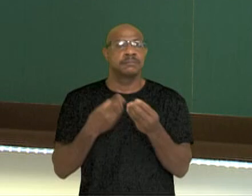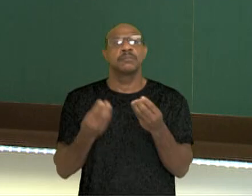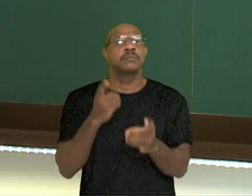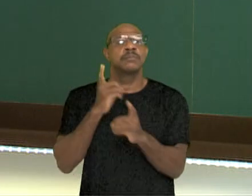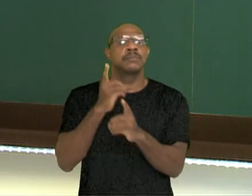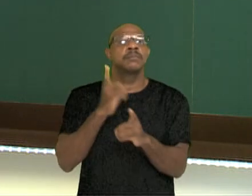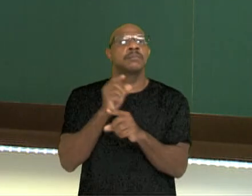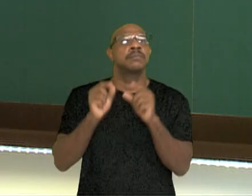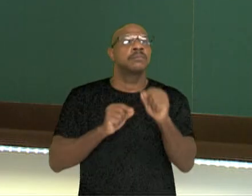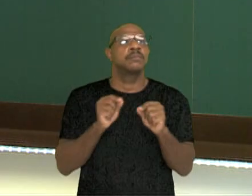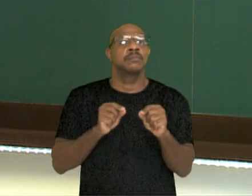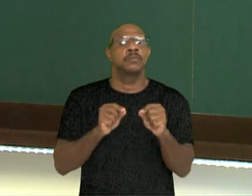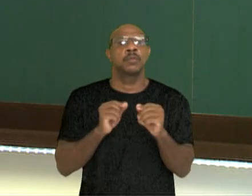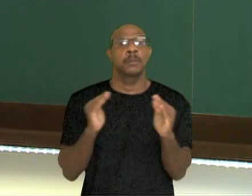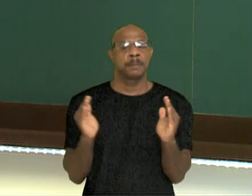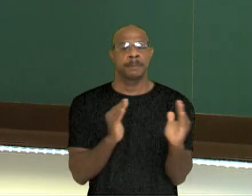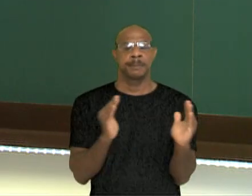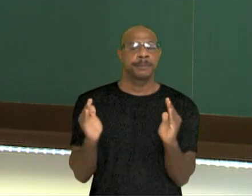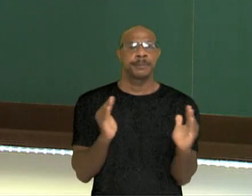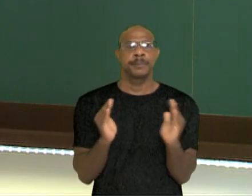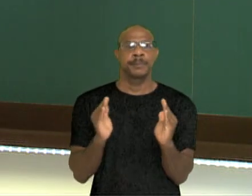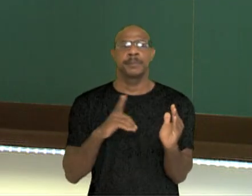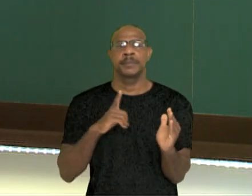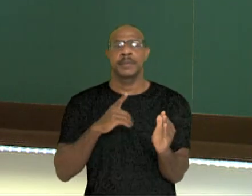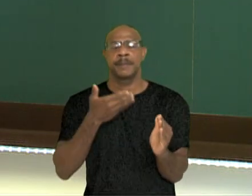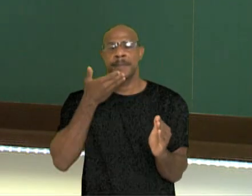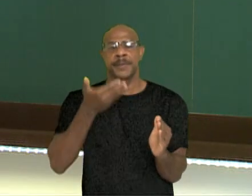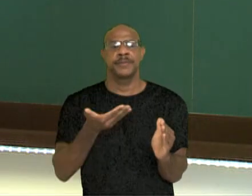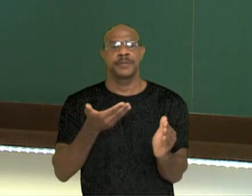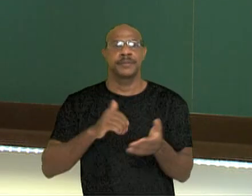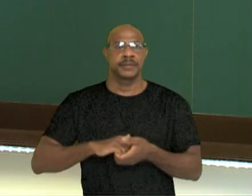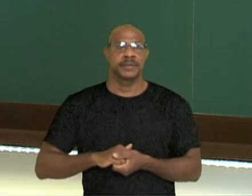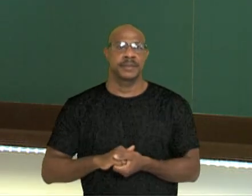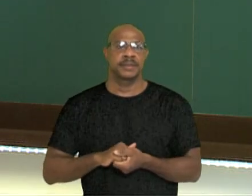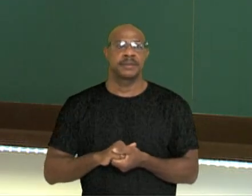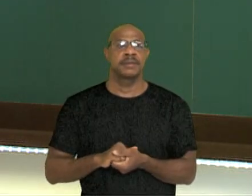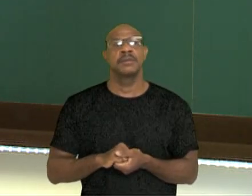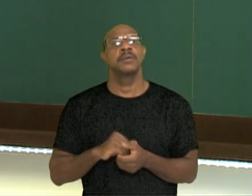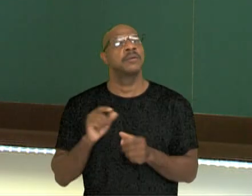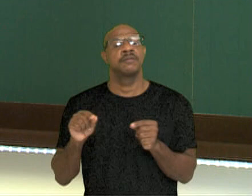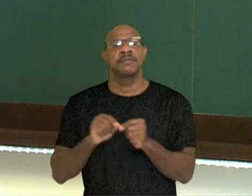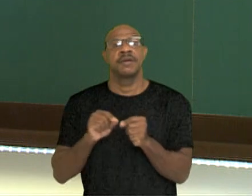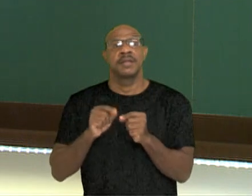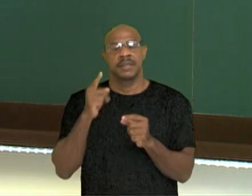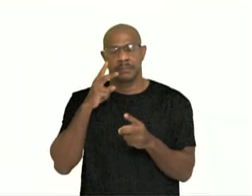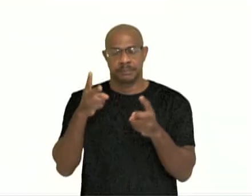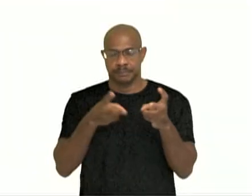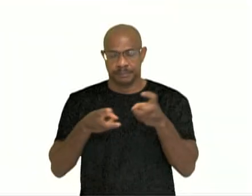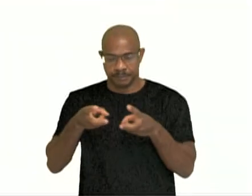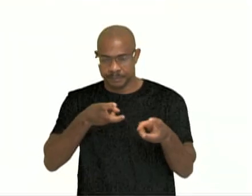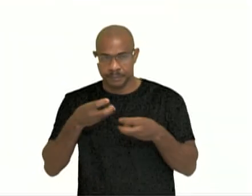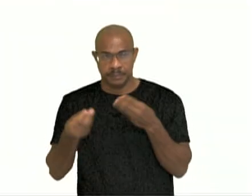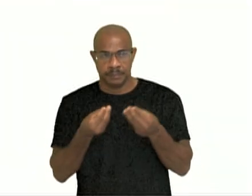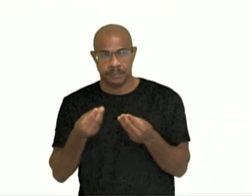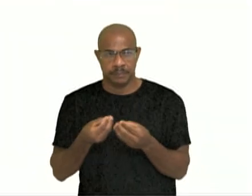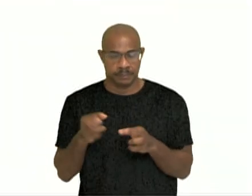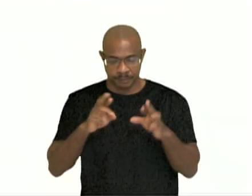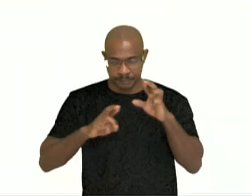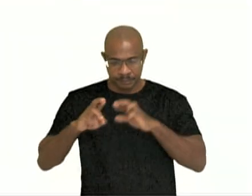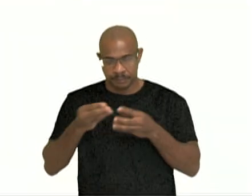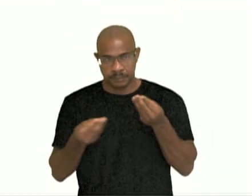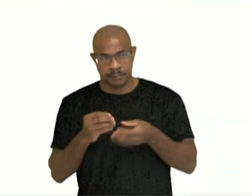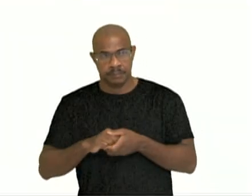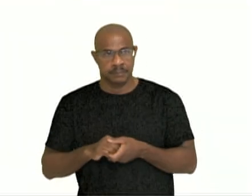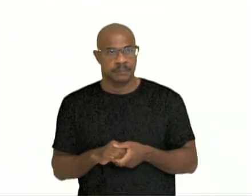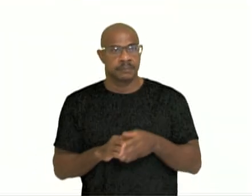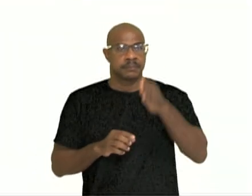descobrir então o período, né, que está sendo solicitado? Então a gente vai fazer essa análise. Né? Nós temos aqui no